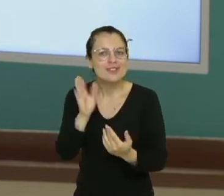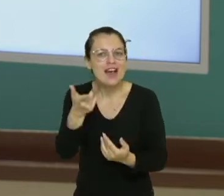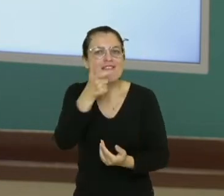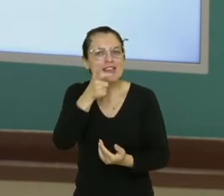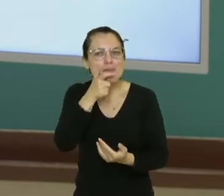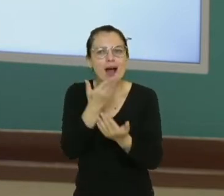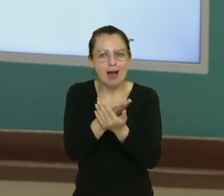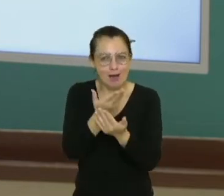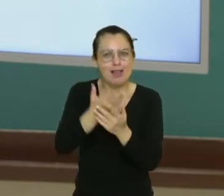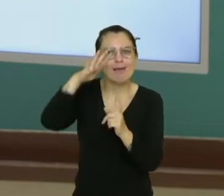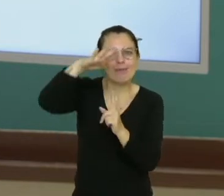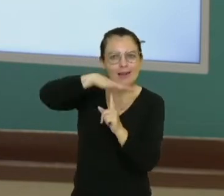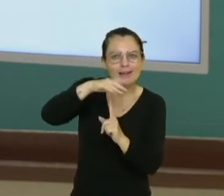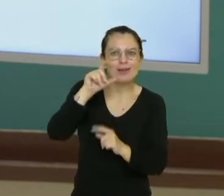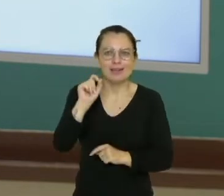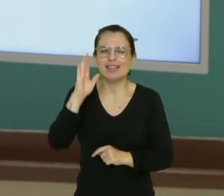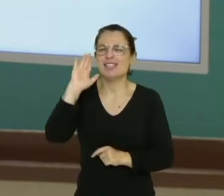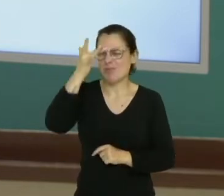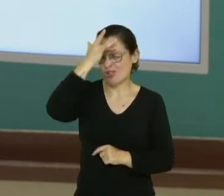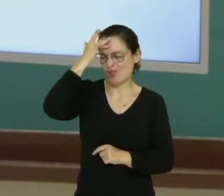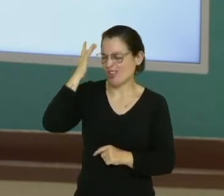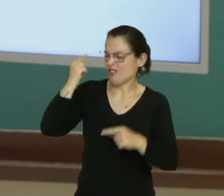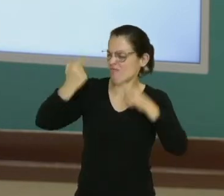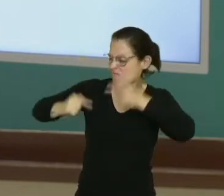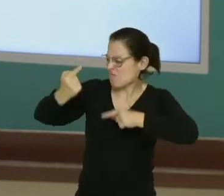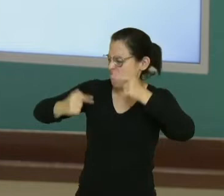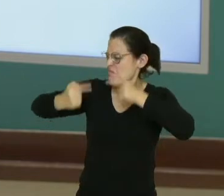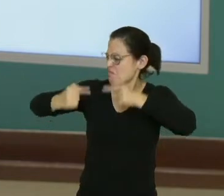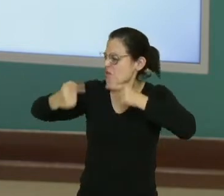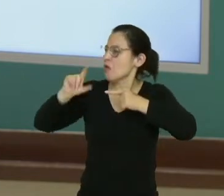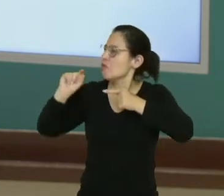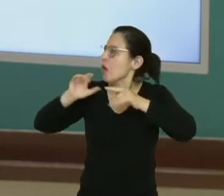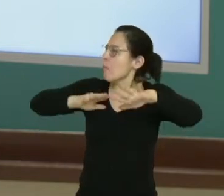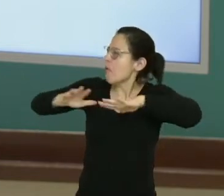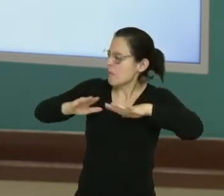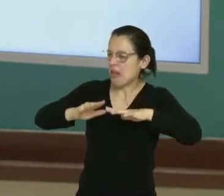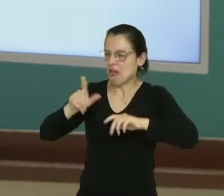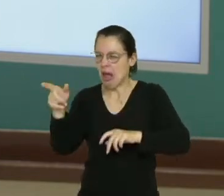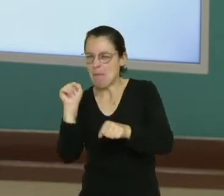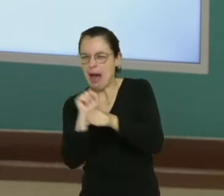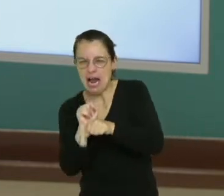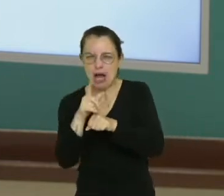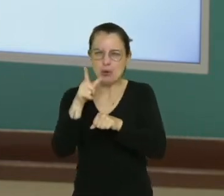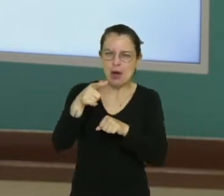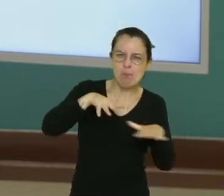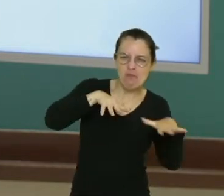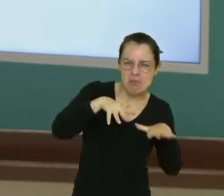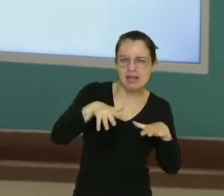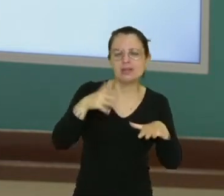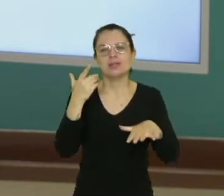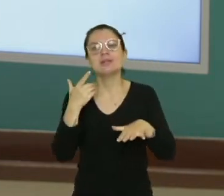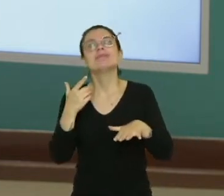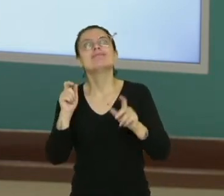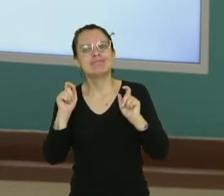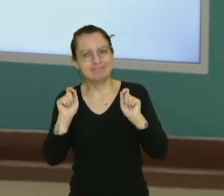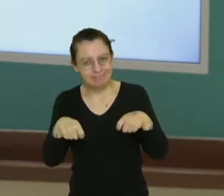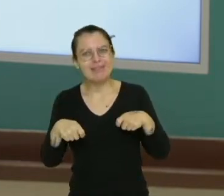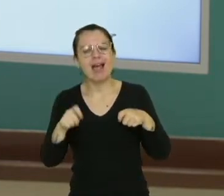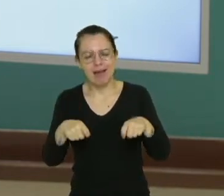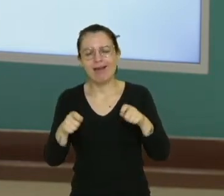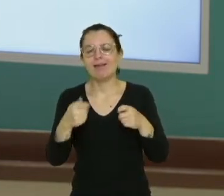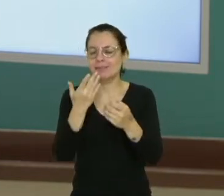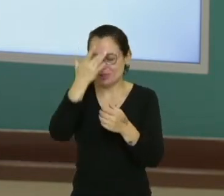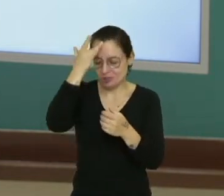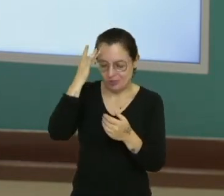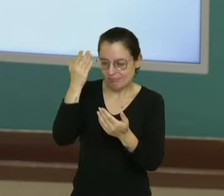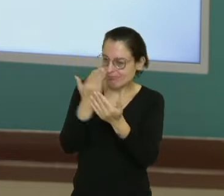isso foi uma grande discórdia, né? Os movimentos dos astros e tal, e fez com que a ciência, os movimentos acabassem mudando, indo do